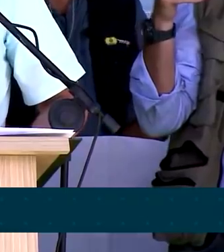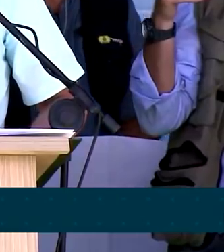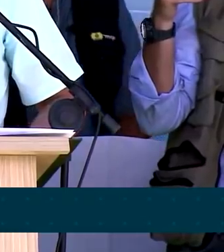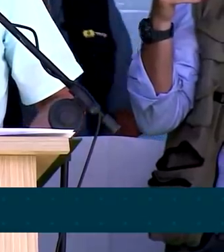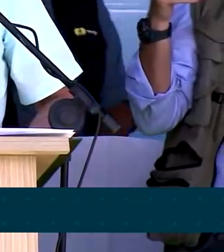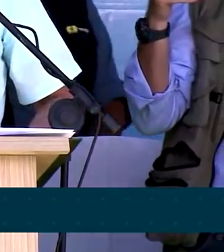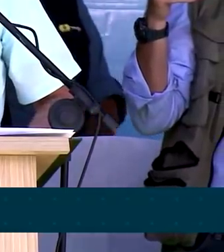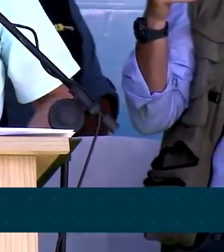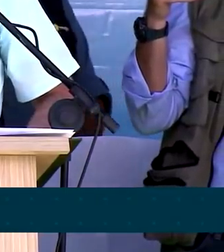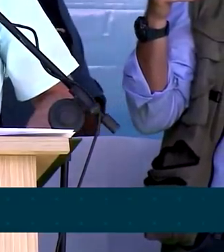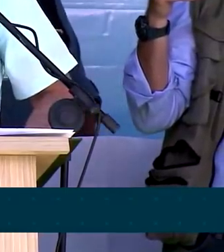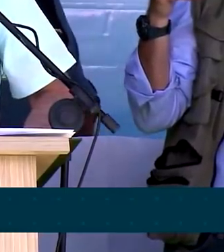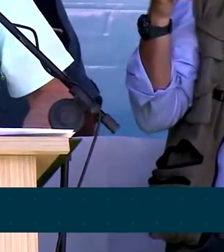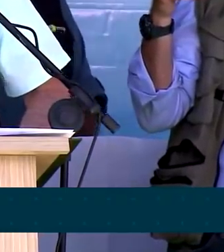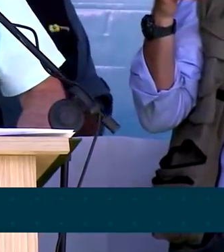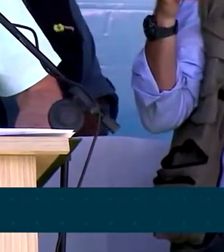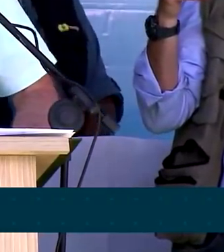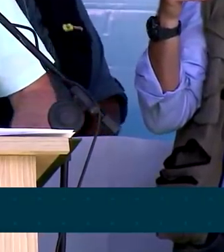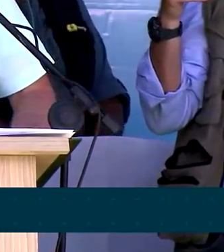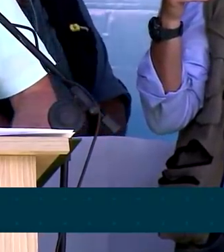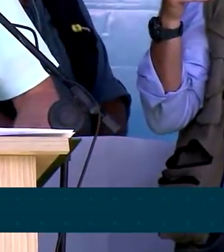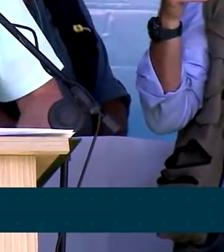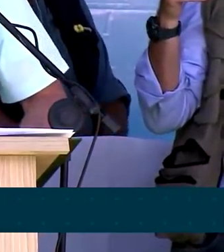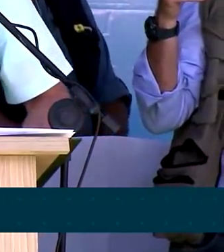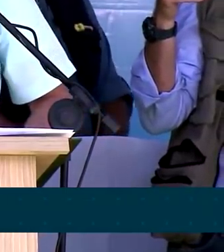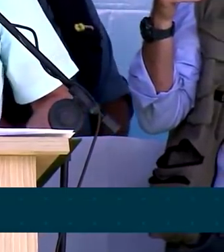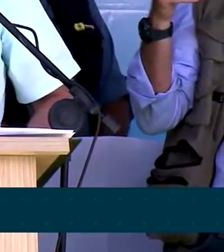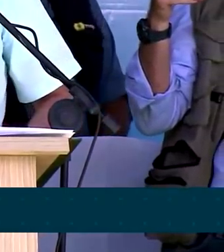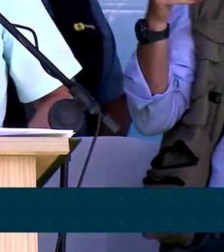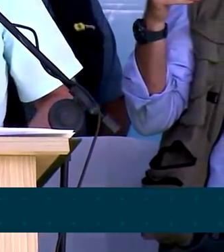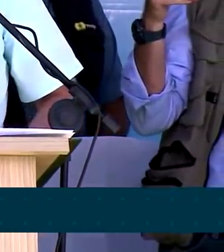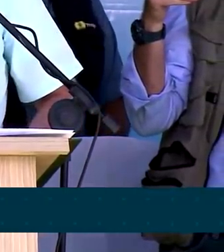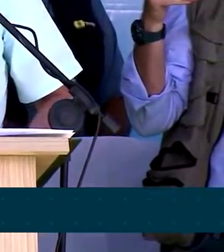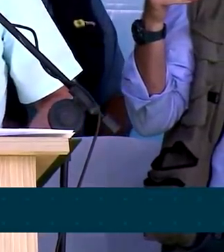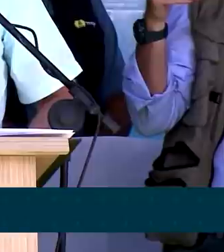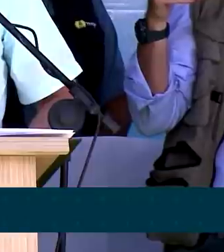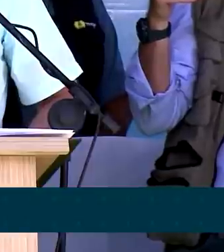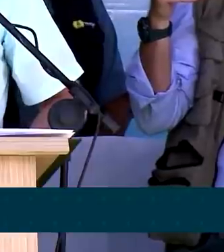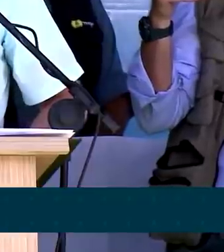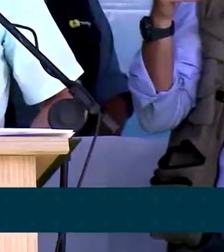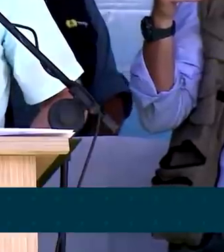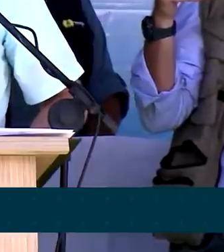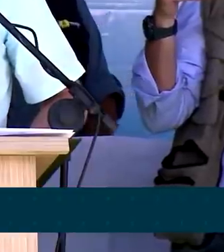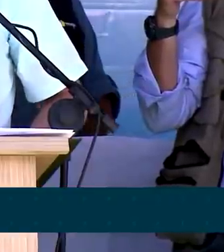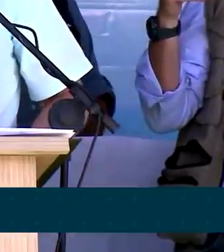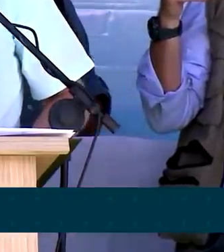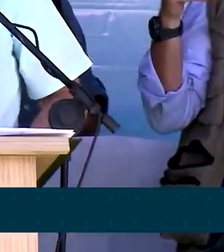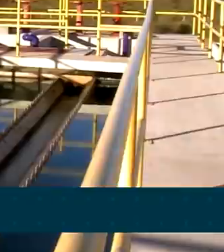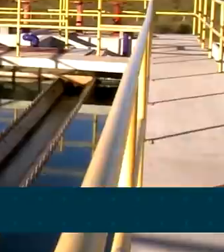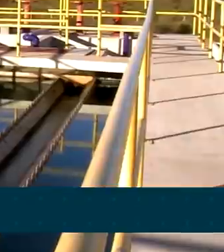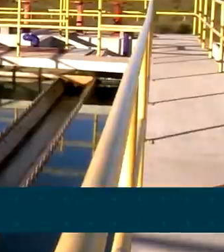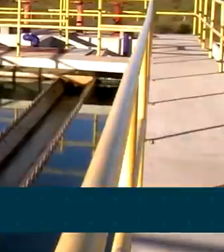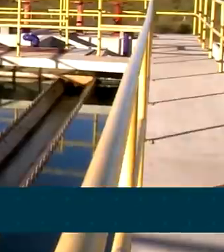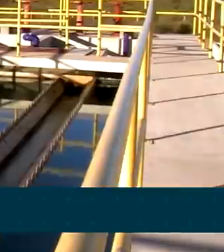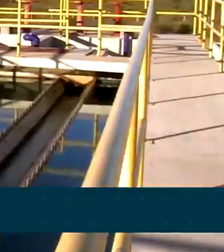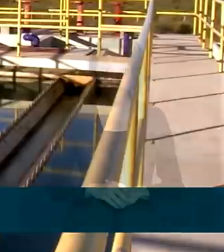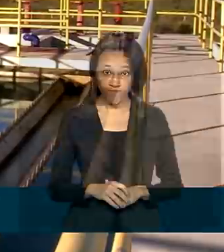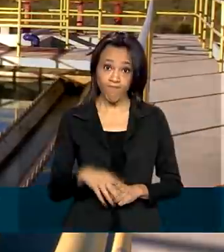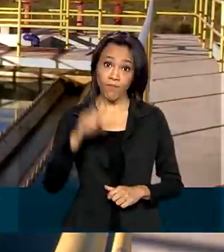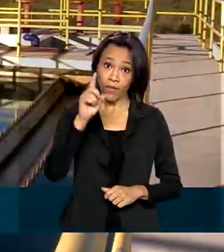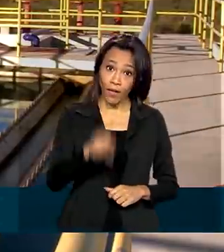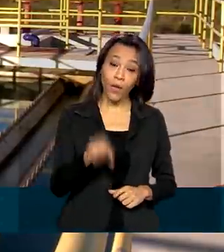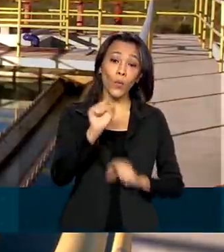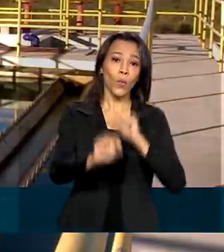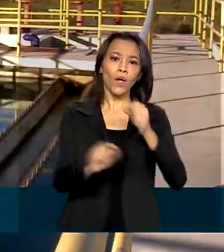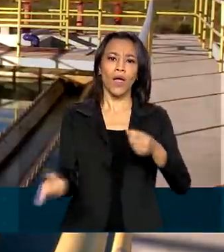felicidade de um povo, quando chega água naquela região, isso amolece os nossos corações. A ordem é